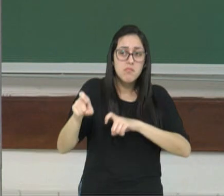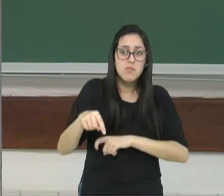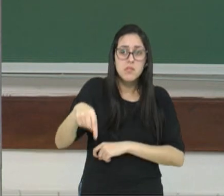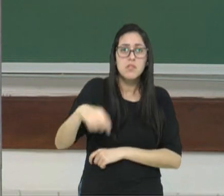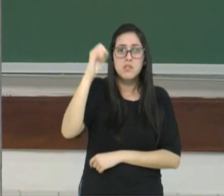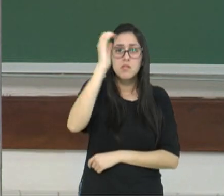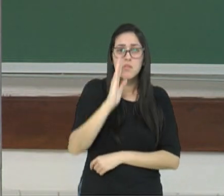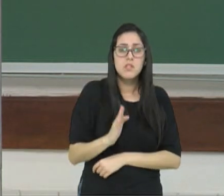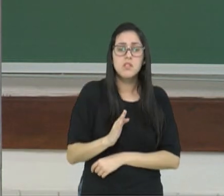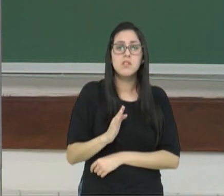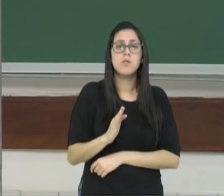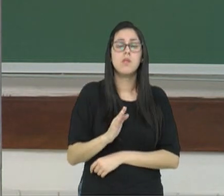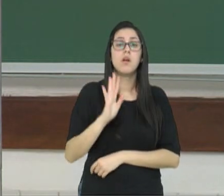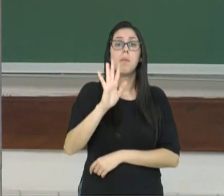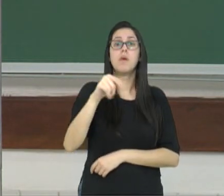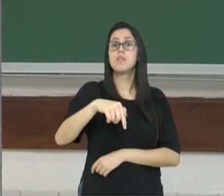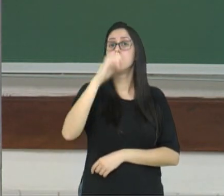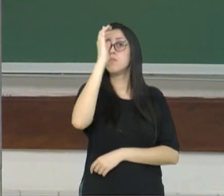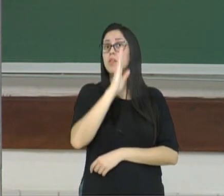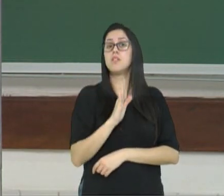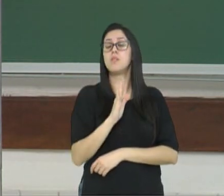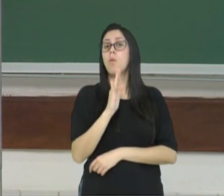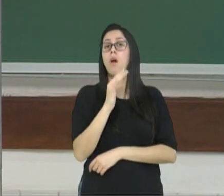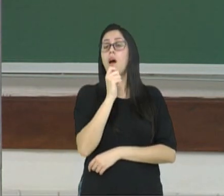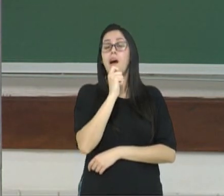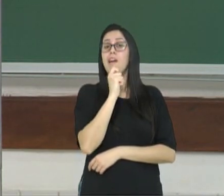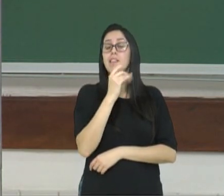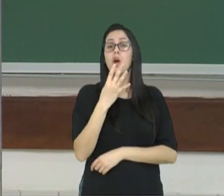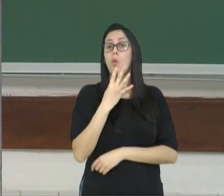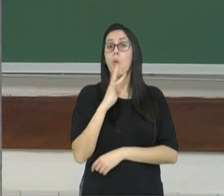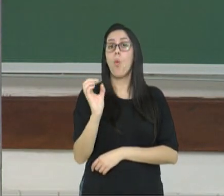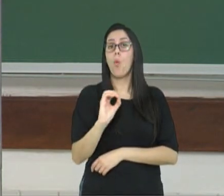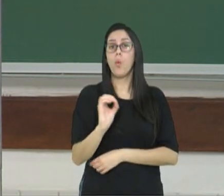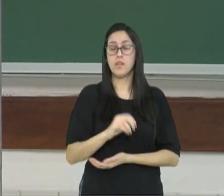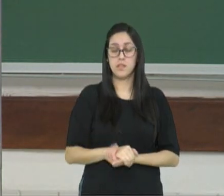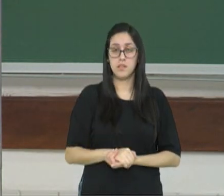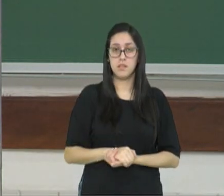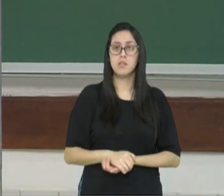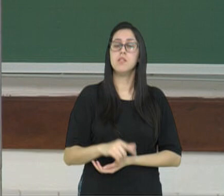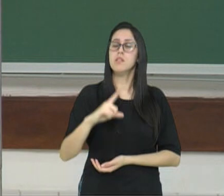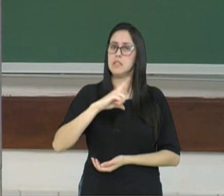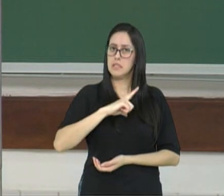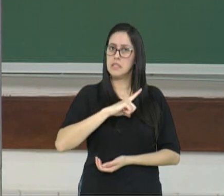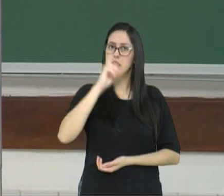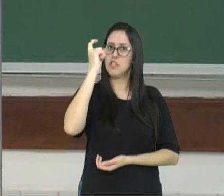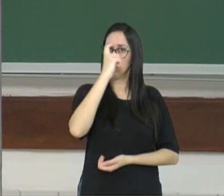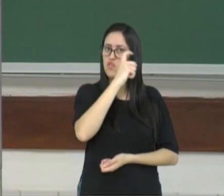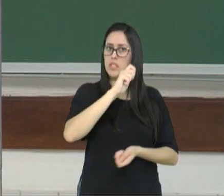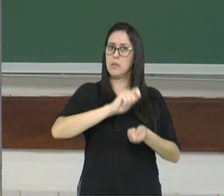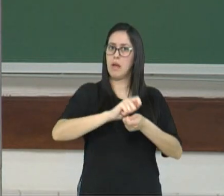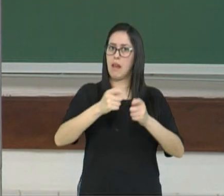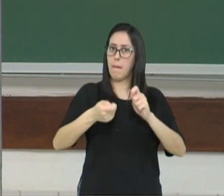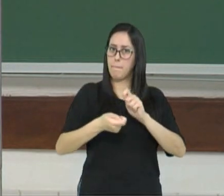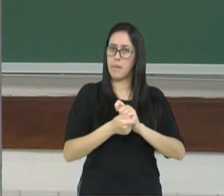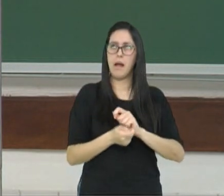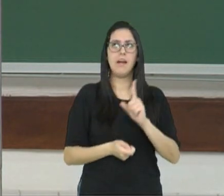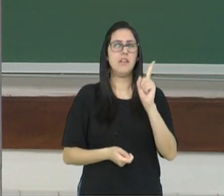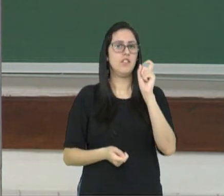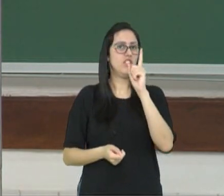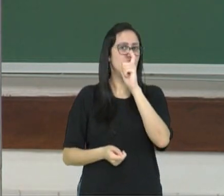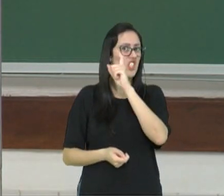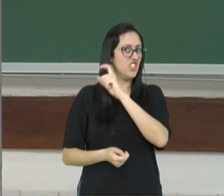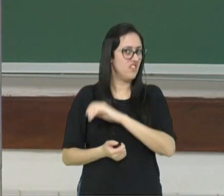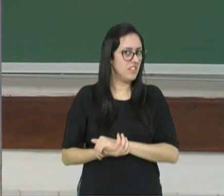brasileiro e que não eram conhecidos pelo Brasil na época. E isso também dificultava a eles se adaptarem com o resto